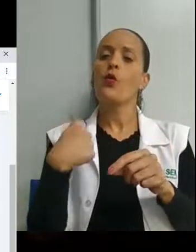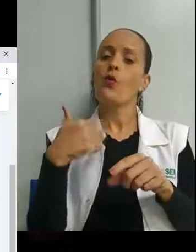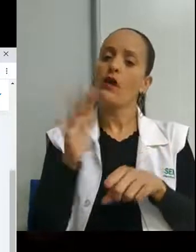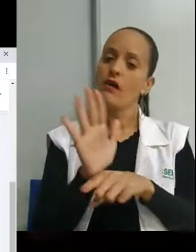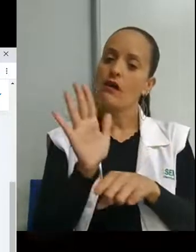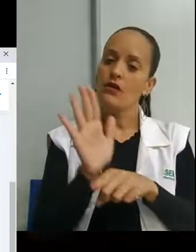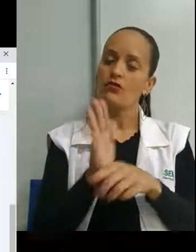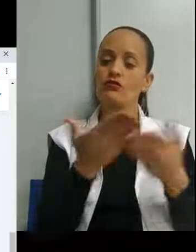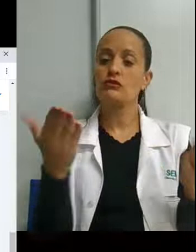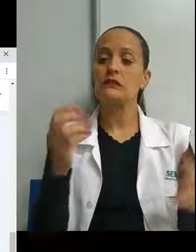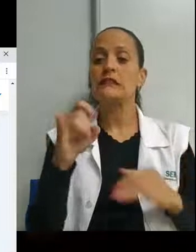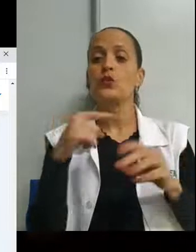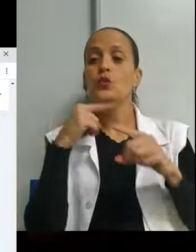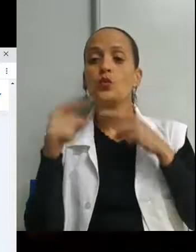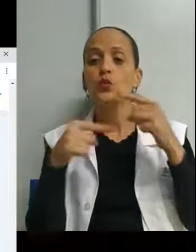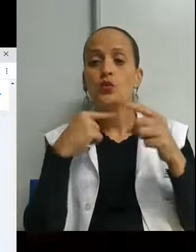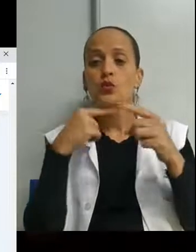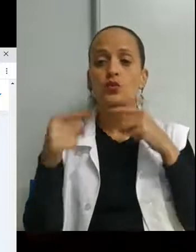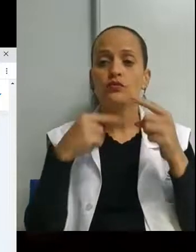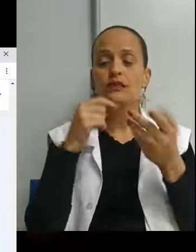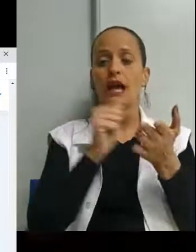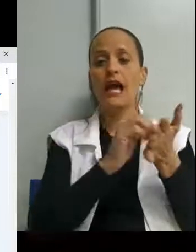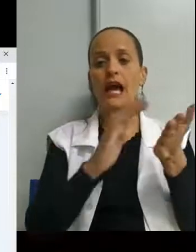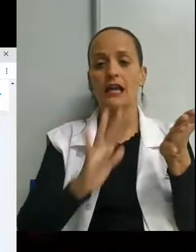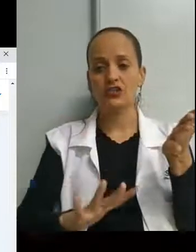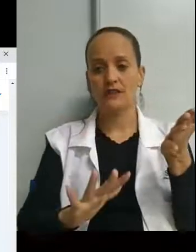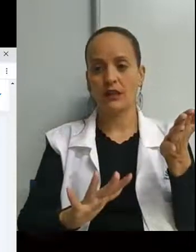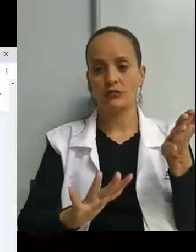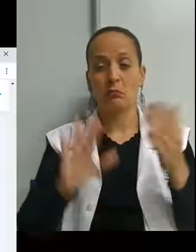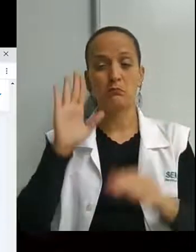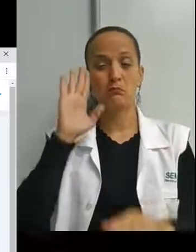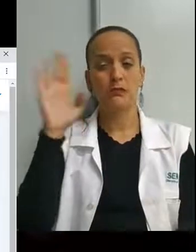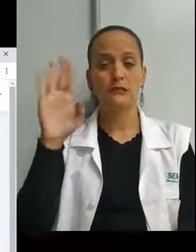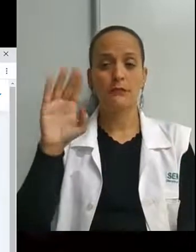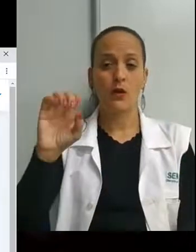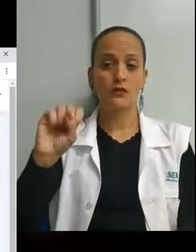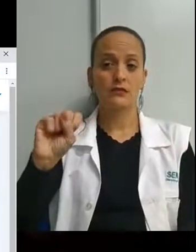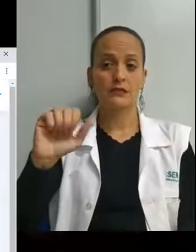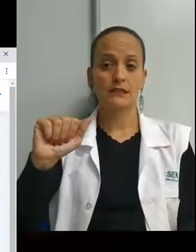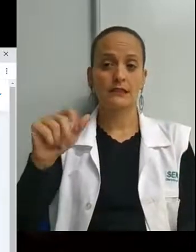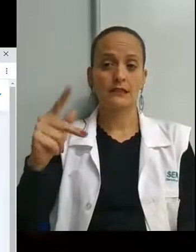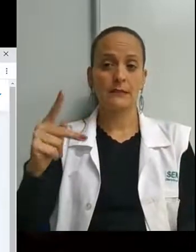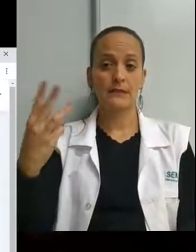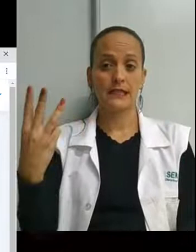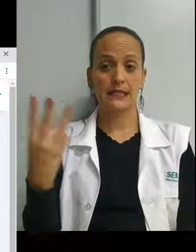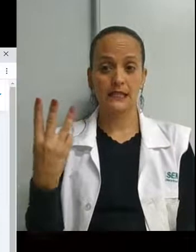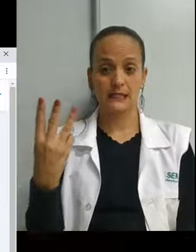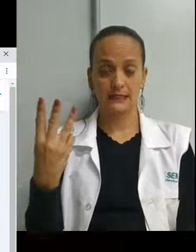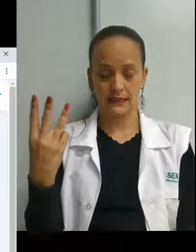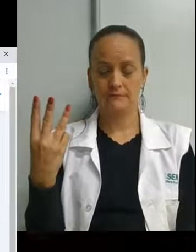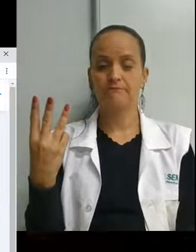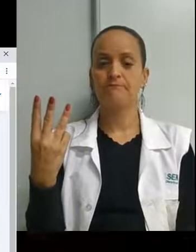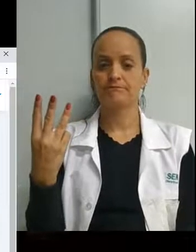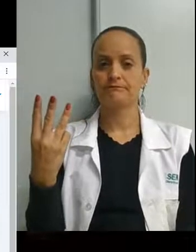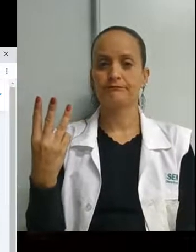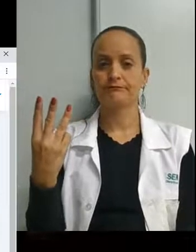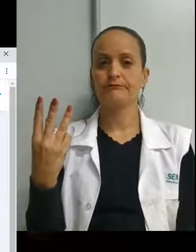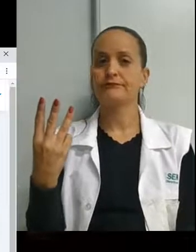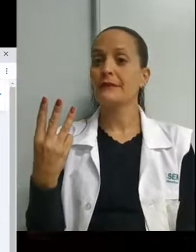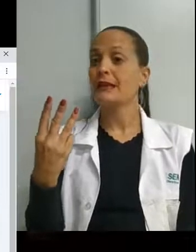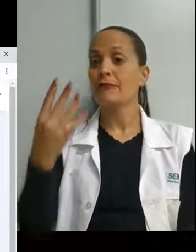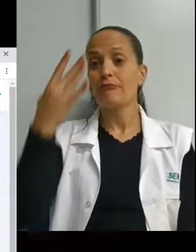das atividades, tudo bem? Principalmente com relação à SAP 3, né? Eu vou abrir aqui com vocês, ó. Na SAP 3, apenas 3 alunos que